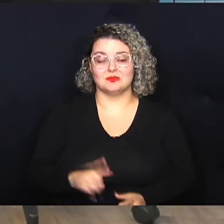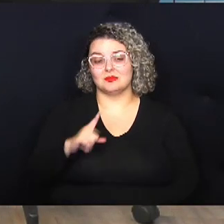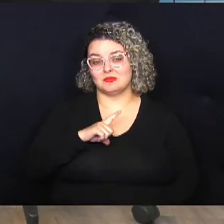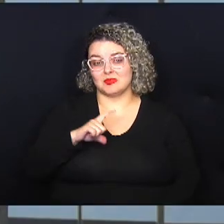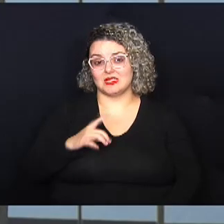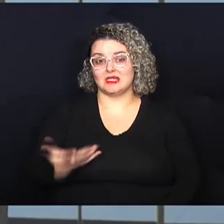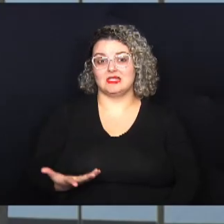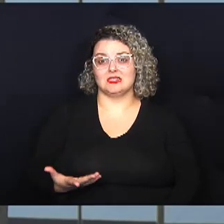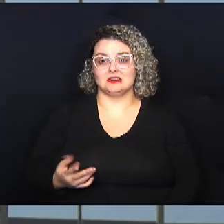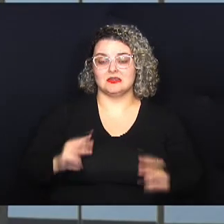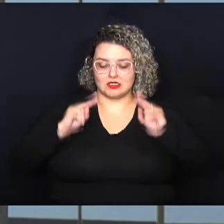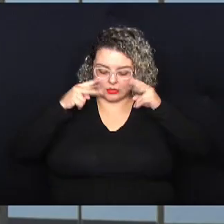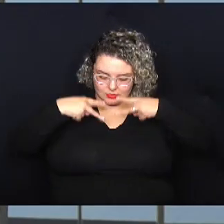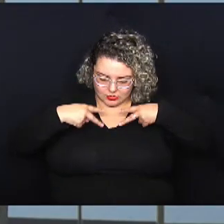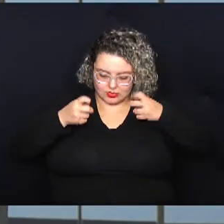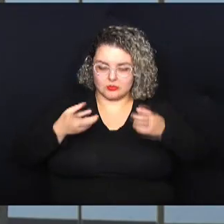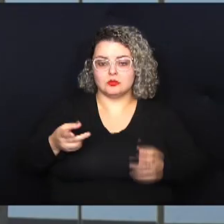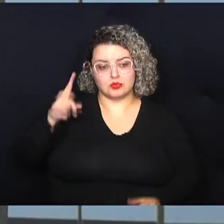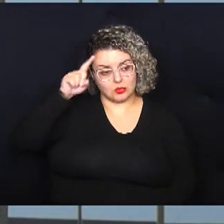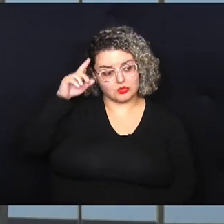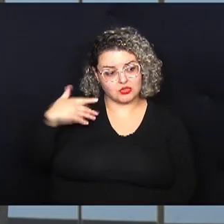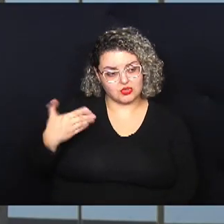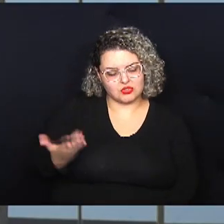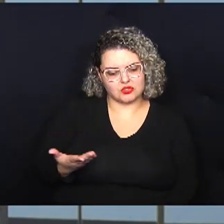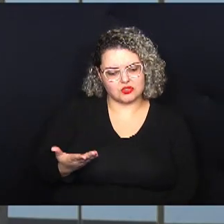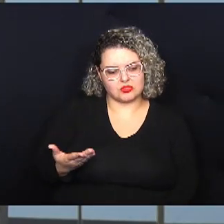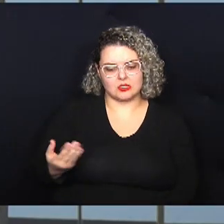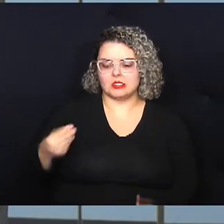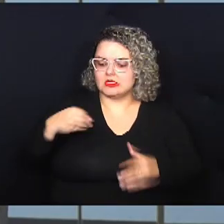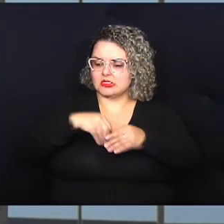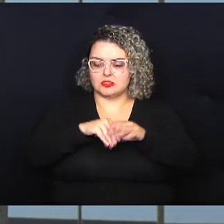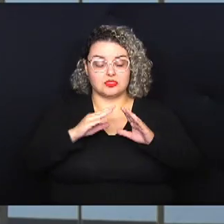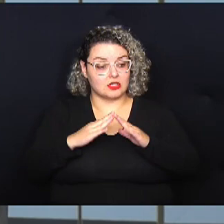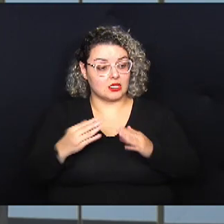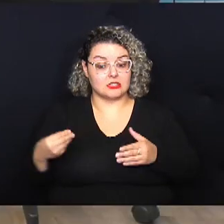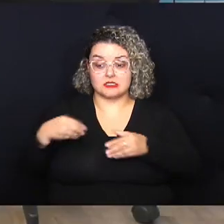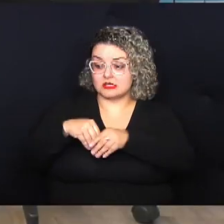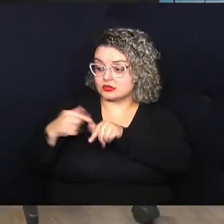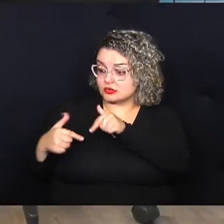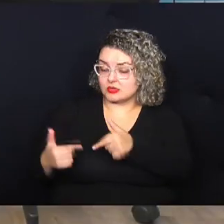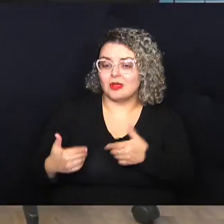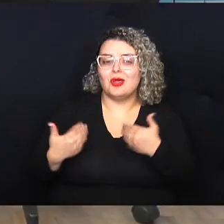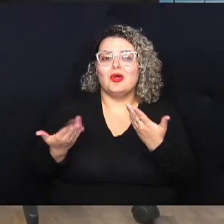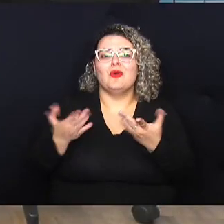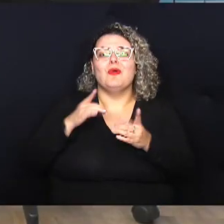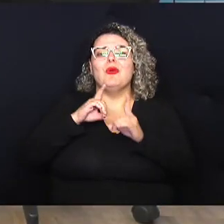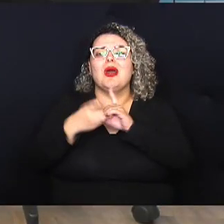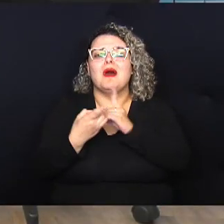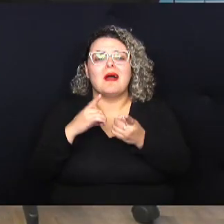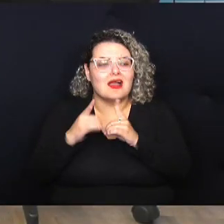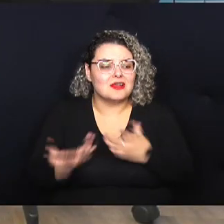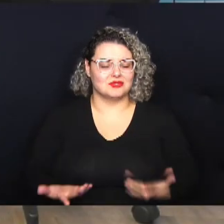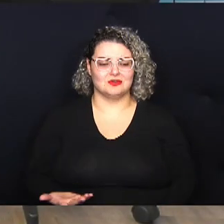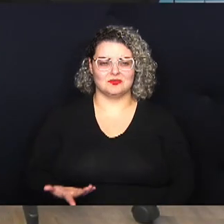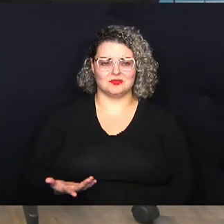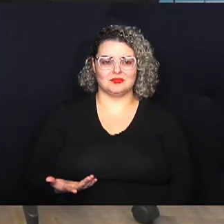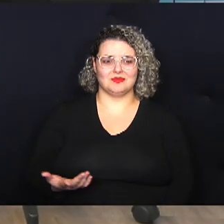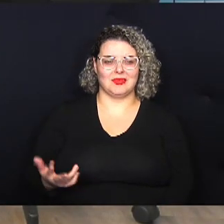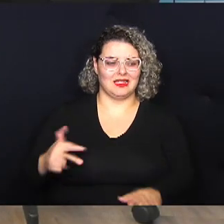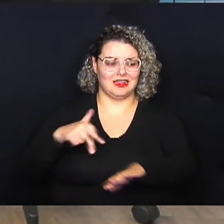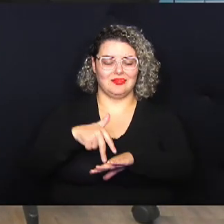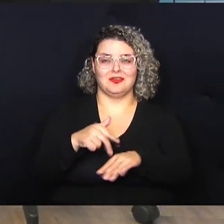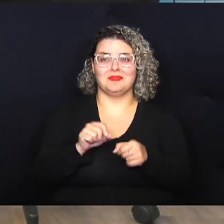do autoconhecimento? Eu digo no dia a dia, assim, em casa, no trabalho, qual que é a dinâmica, né? Levanto, faço o